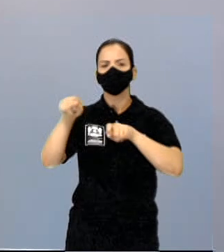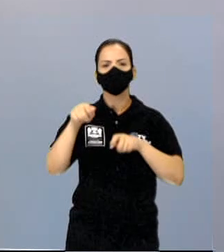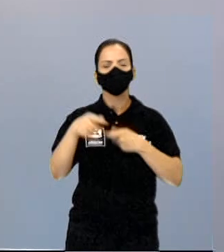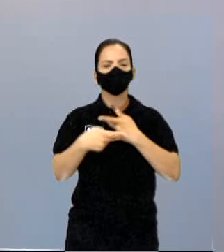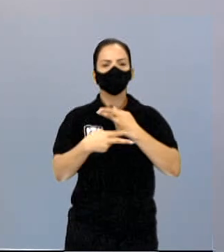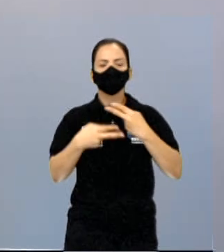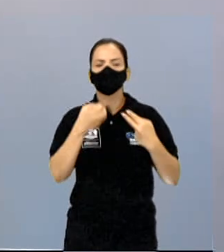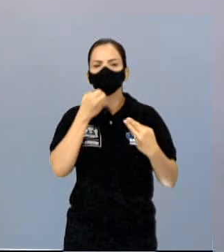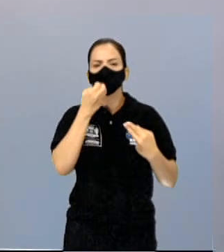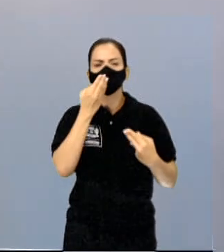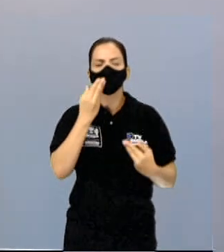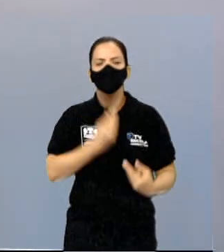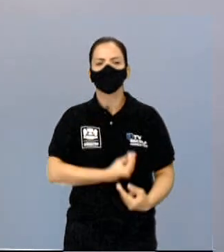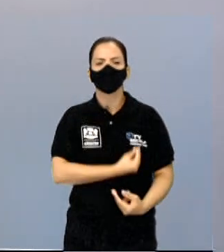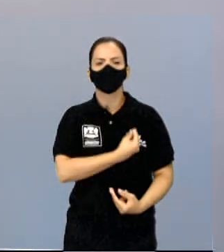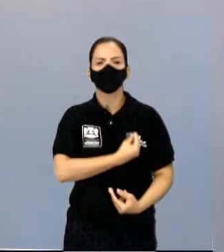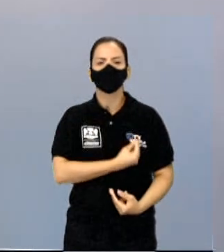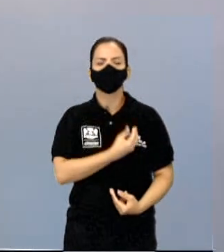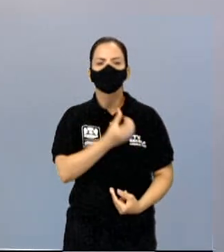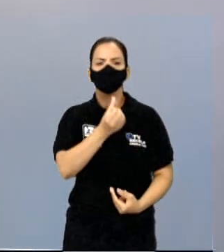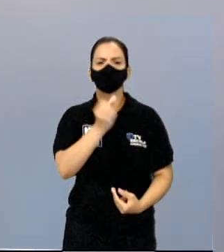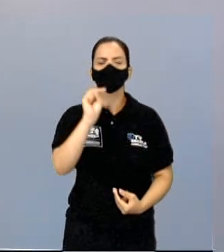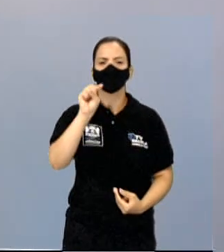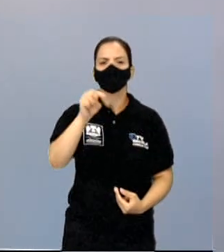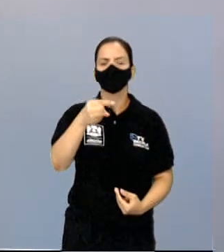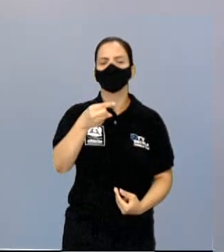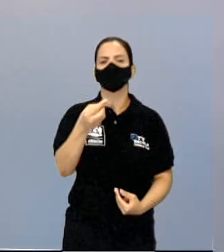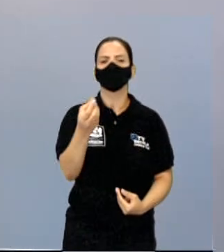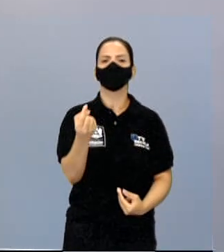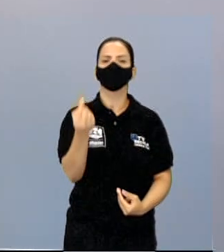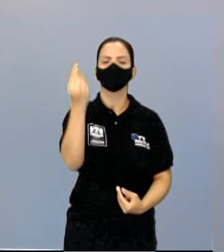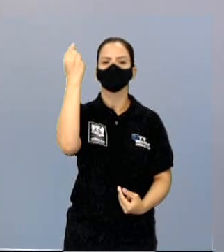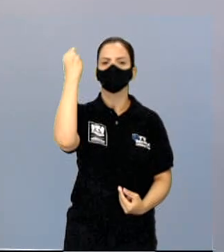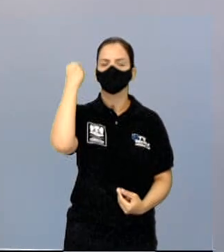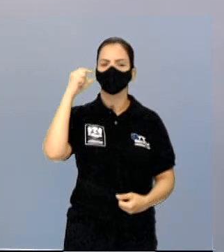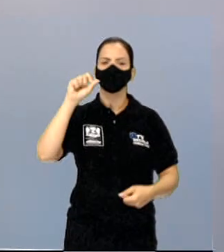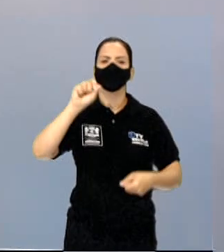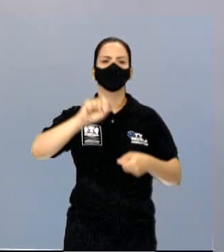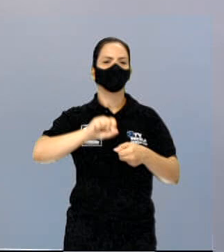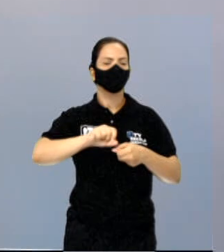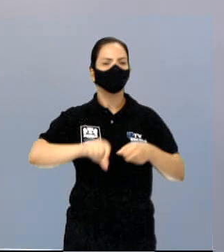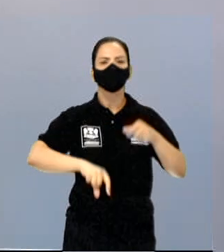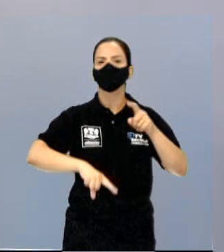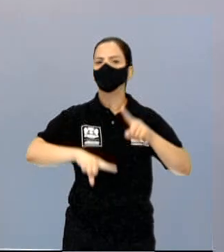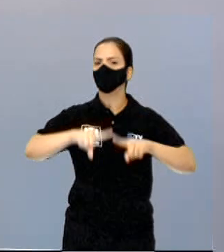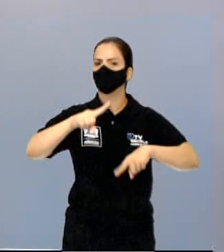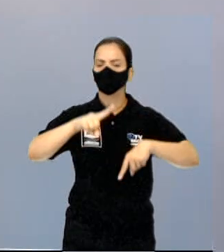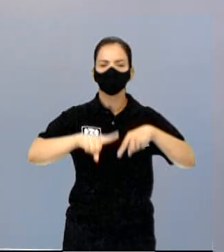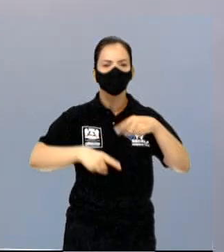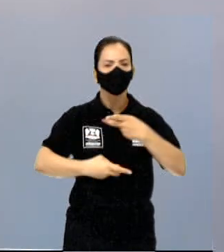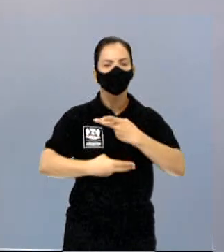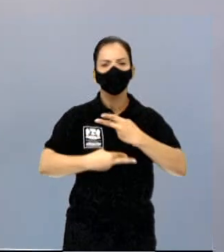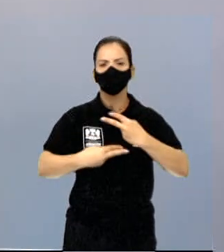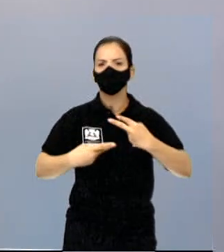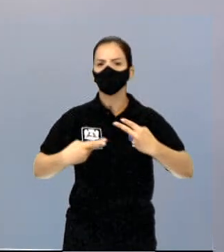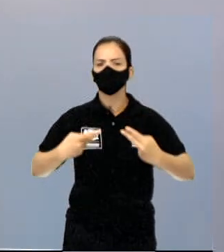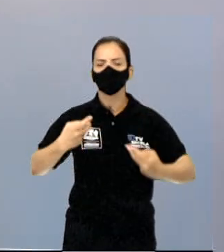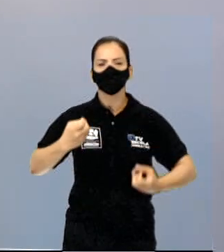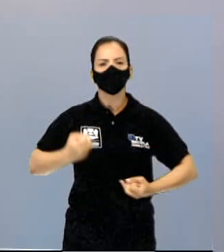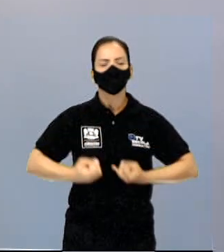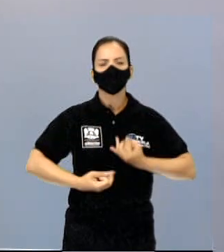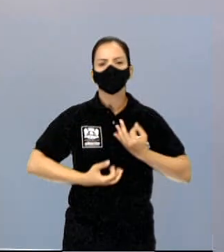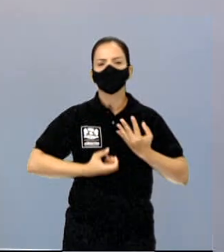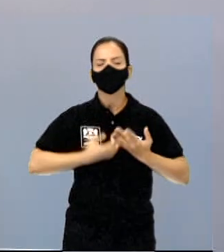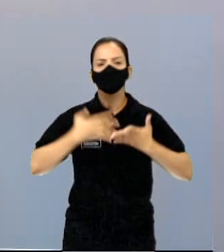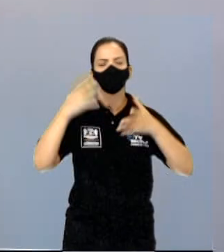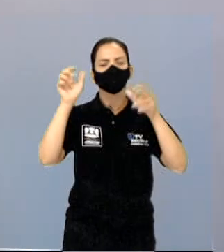anos atrás, que produziu vários tipos de artefatos, que produziu vários tipos de expressões artísticas, porque